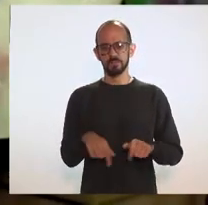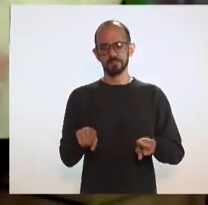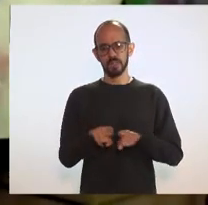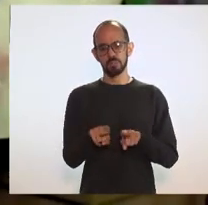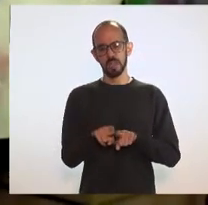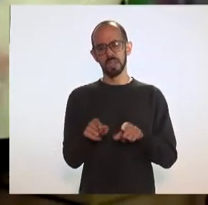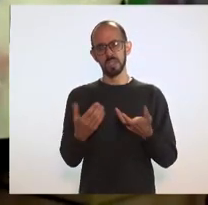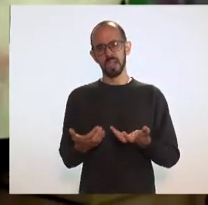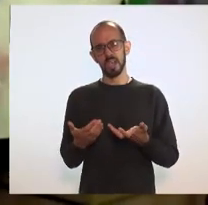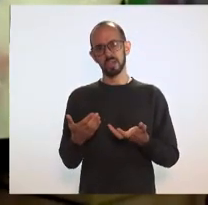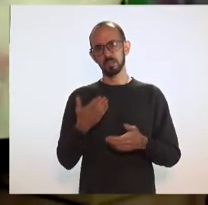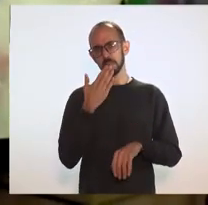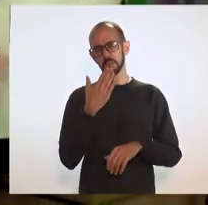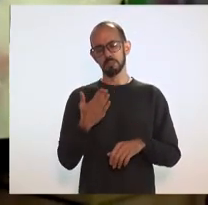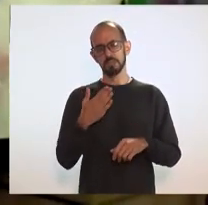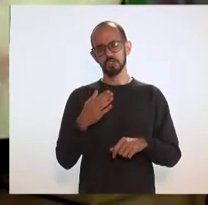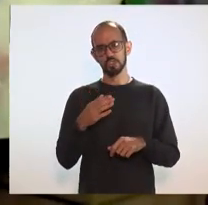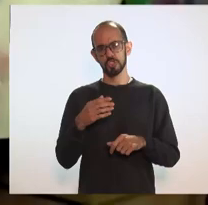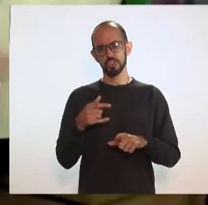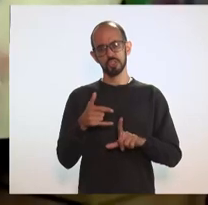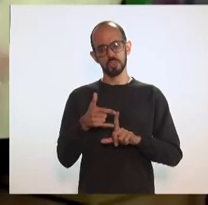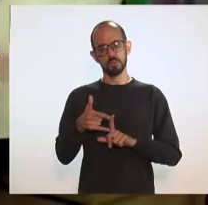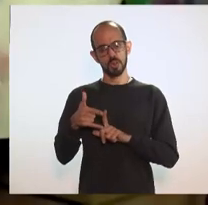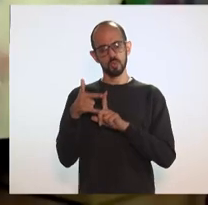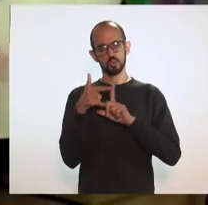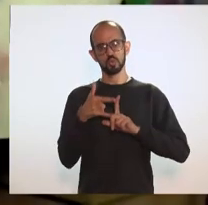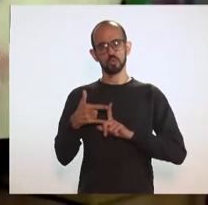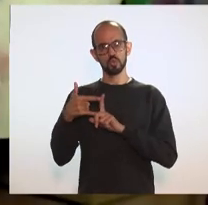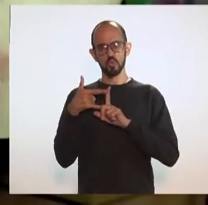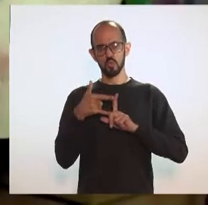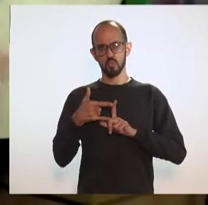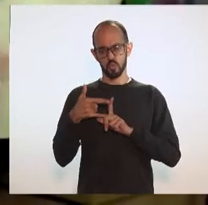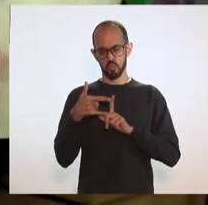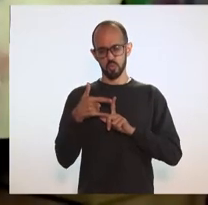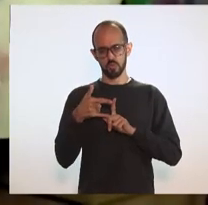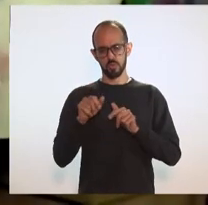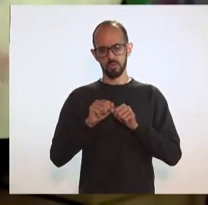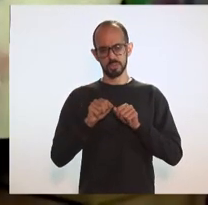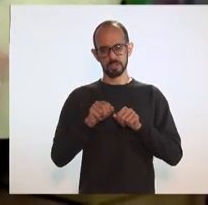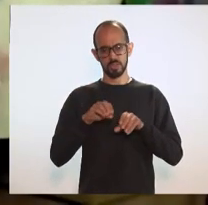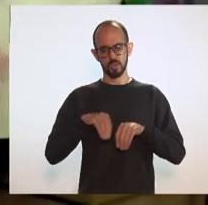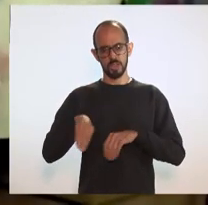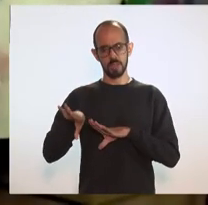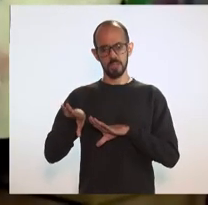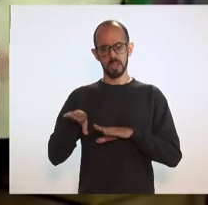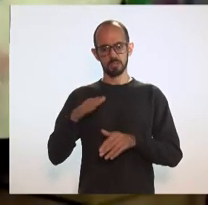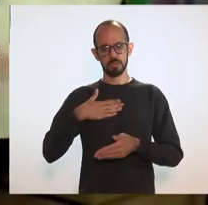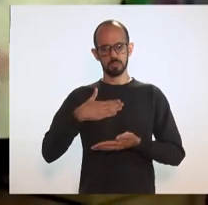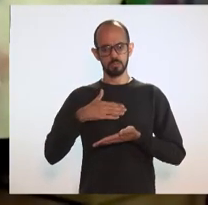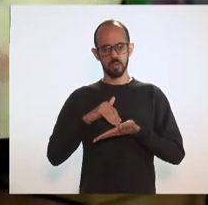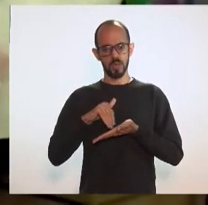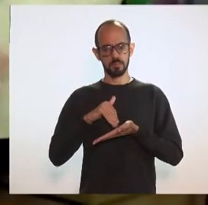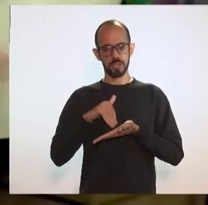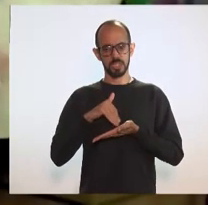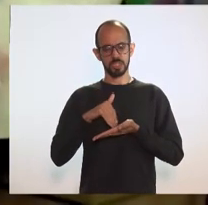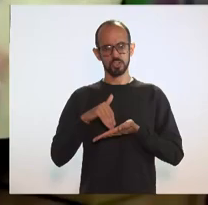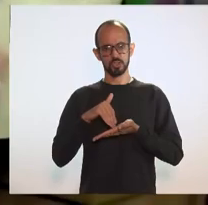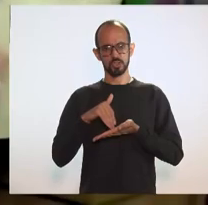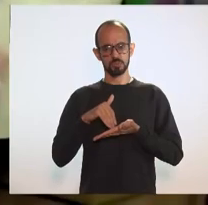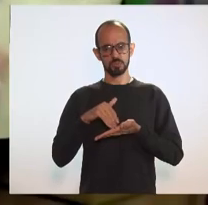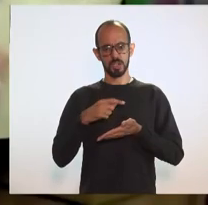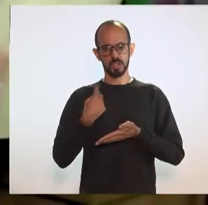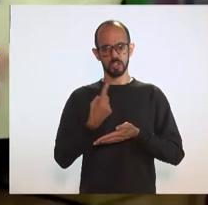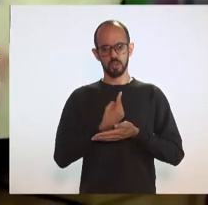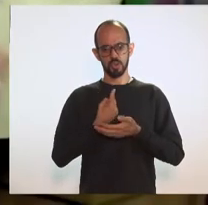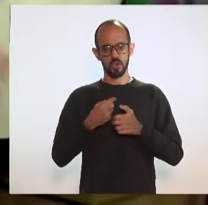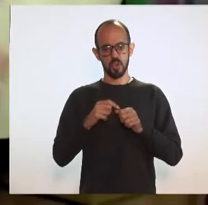solicitar ainda que vi Azul vou fazer encaminhamento aqui também pela pelo meu gabinete para que a gente possa estar